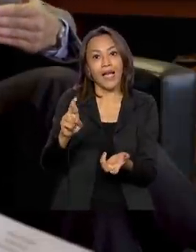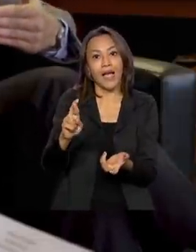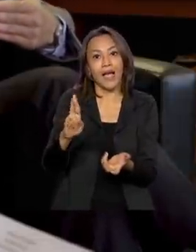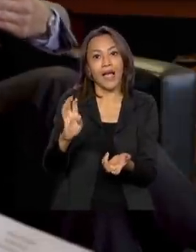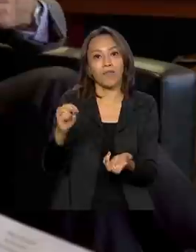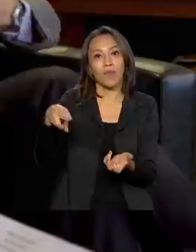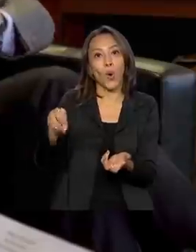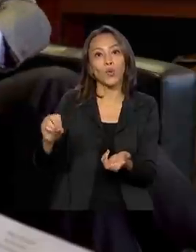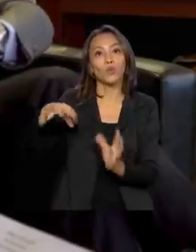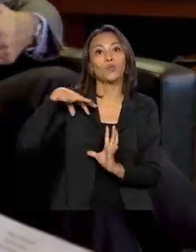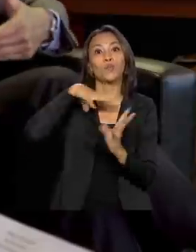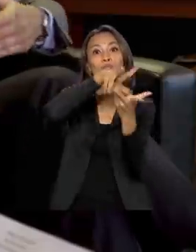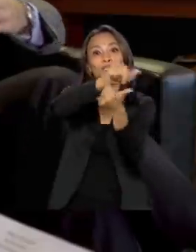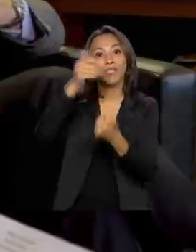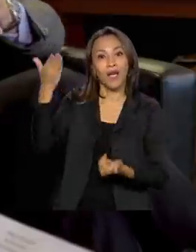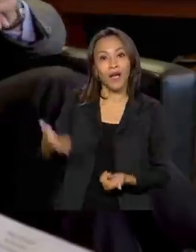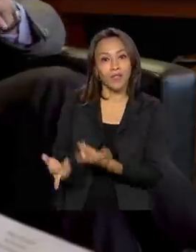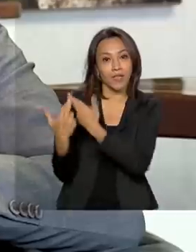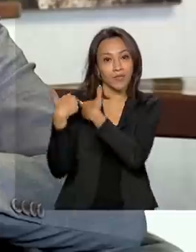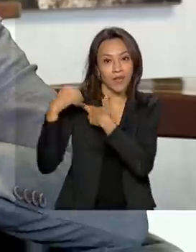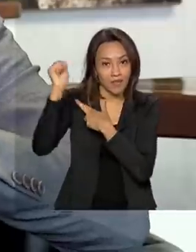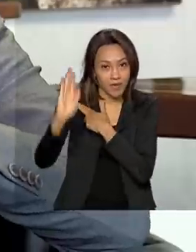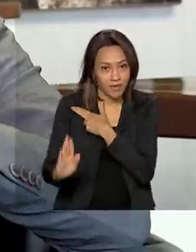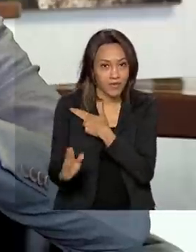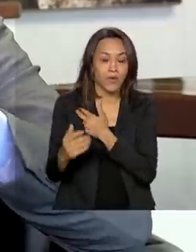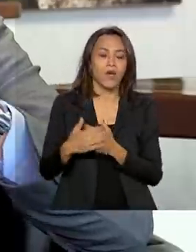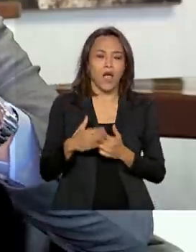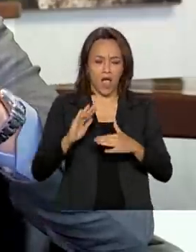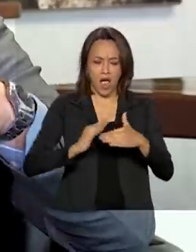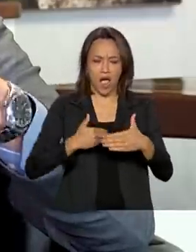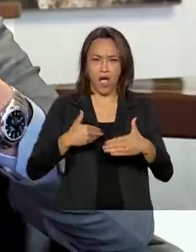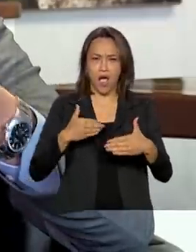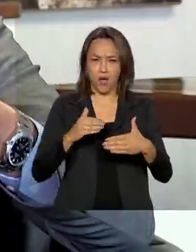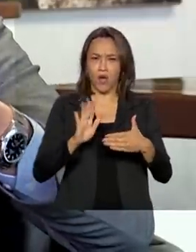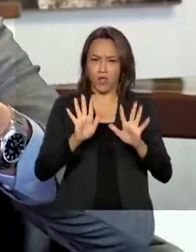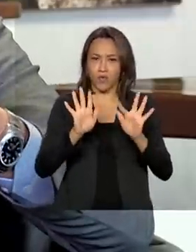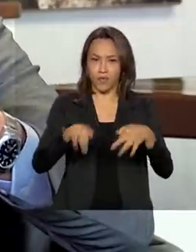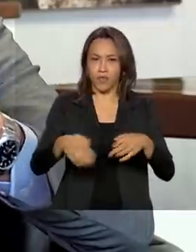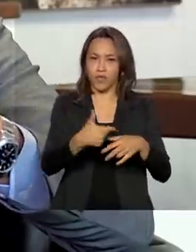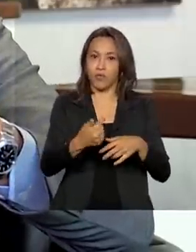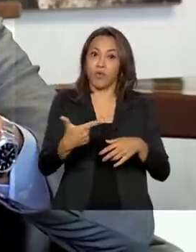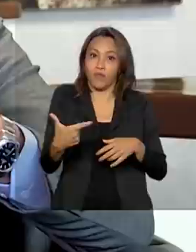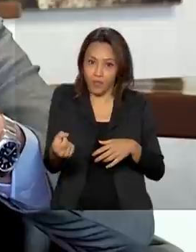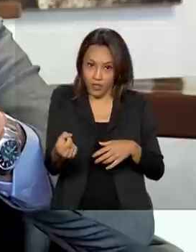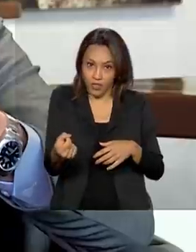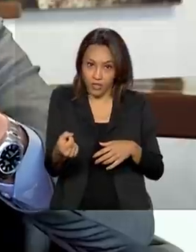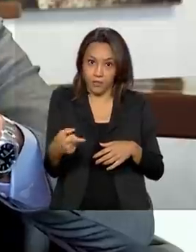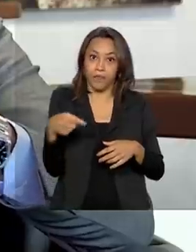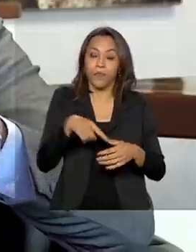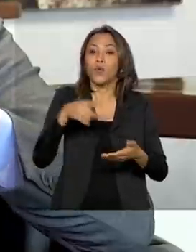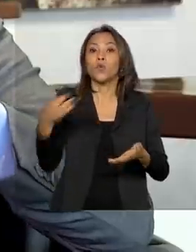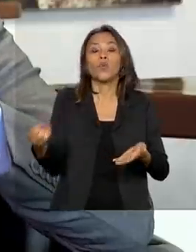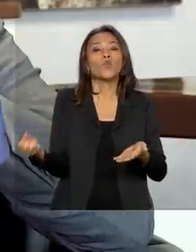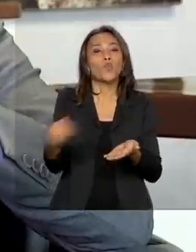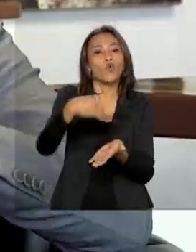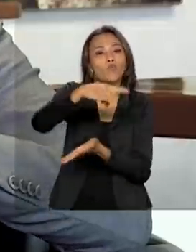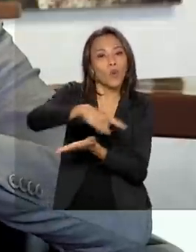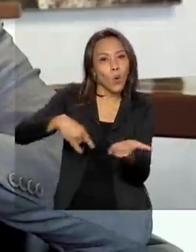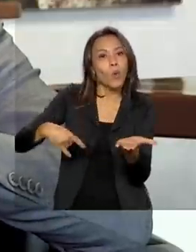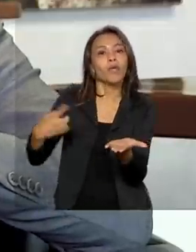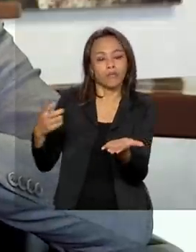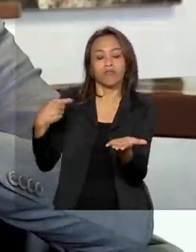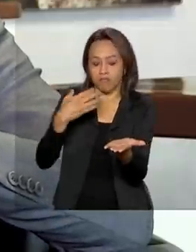Brasil, agora no final de 2020, renova a sua NDC, o seu compromisso